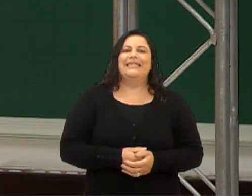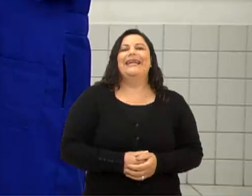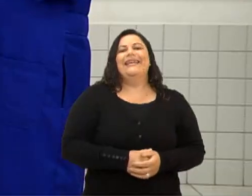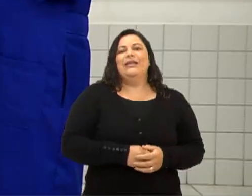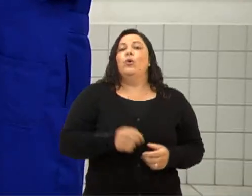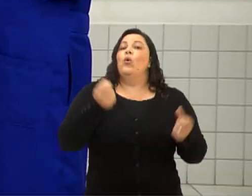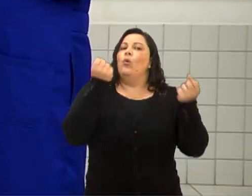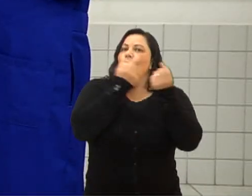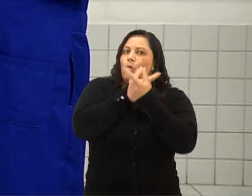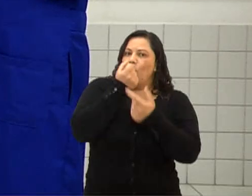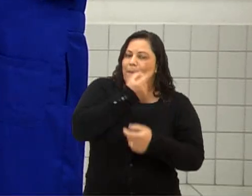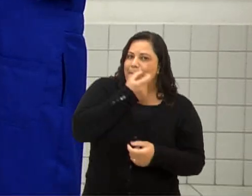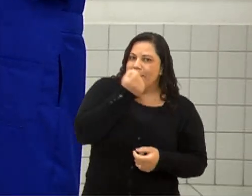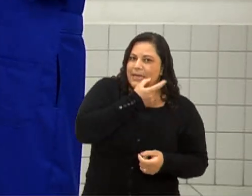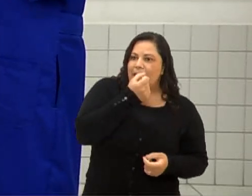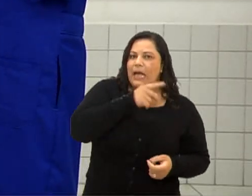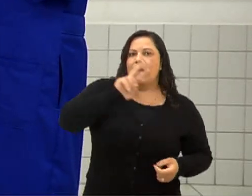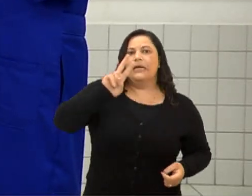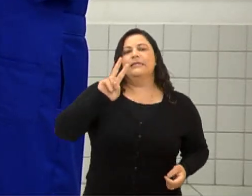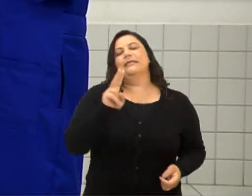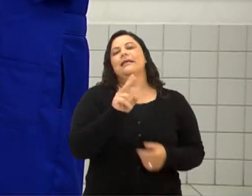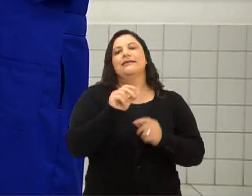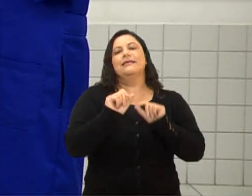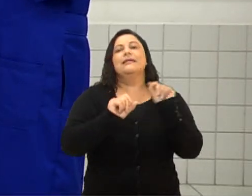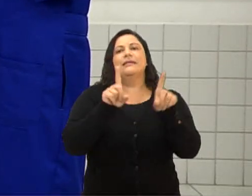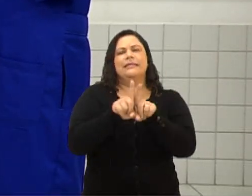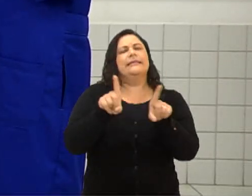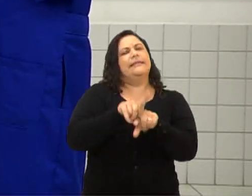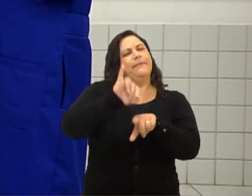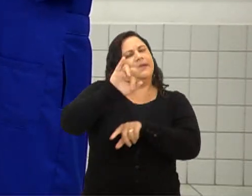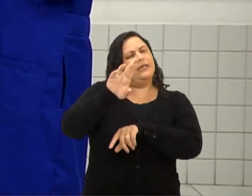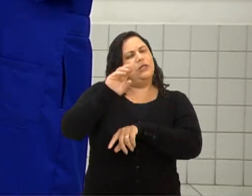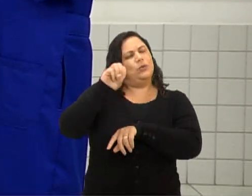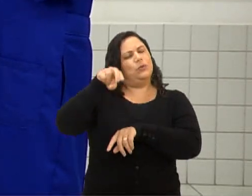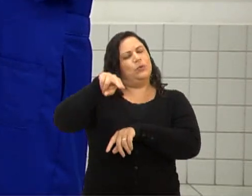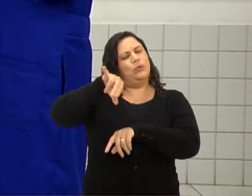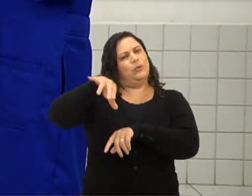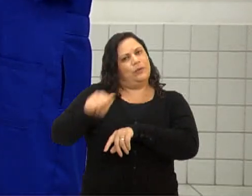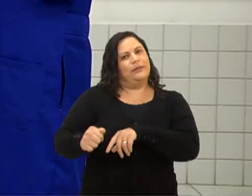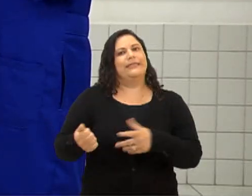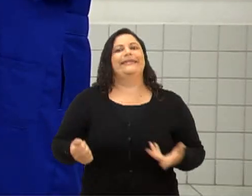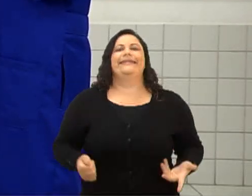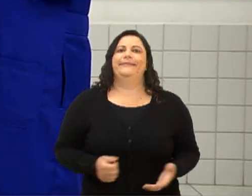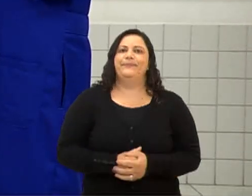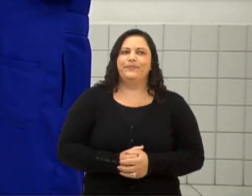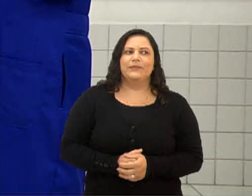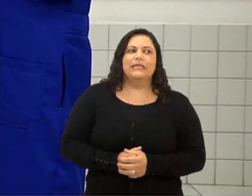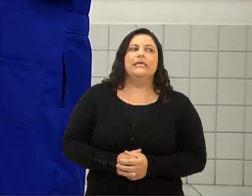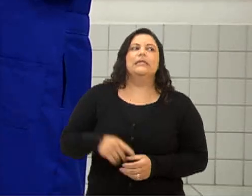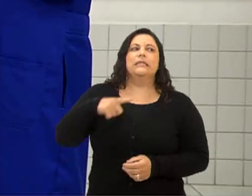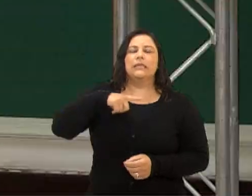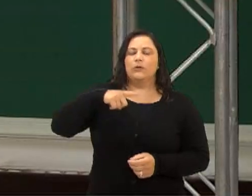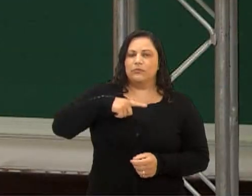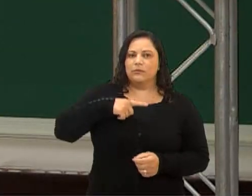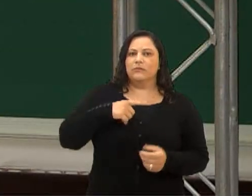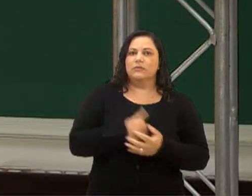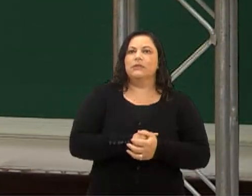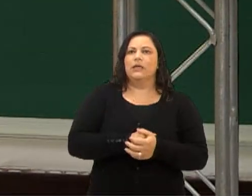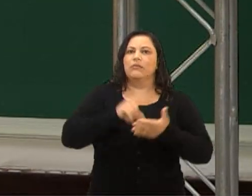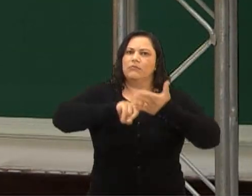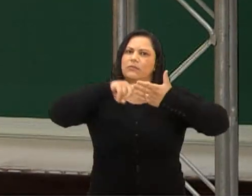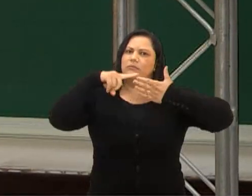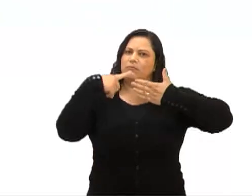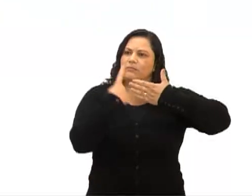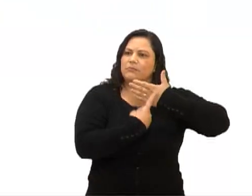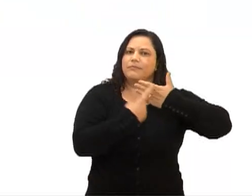A gente pode considerar que também nessa tirinha a gente pode fazer uma breve revisão aqui de pleonasmo. Né? A gente tem uma figura de linguagem quando ele diz